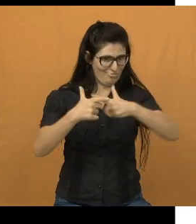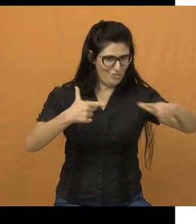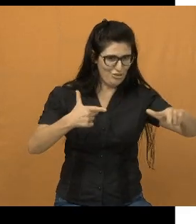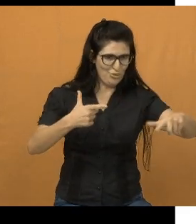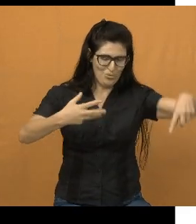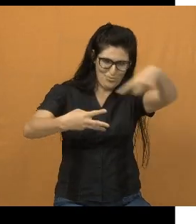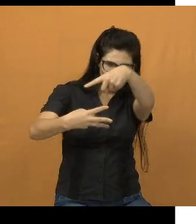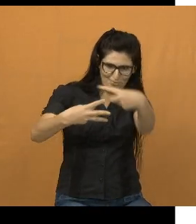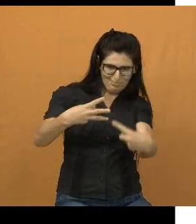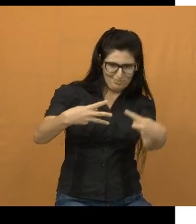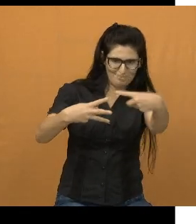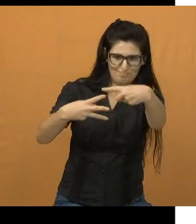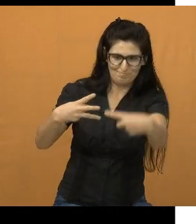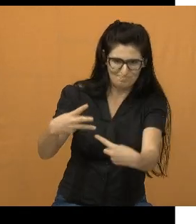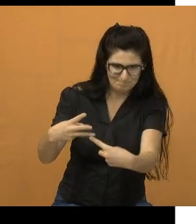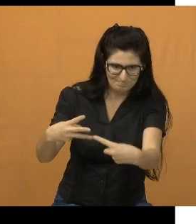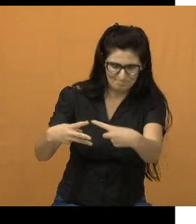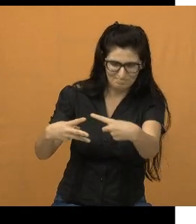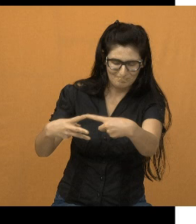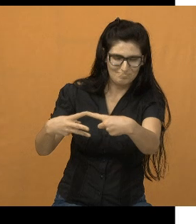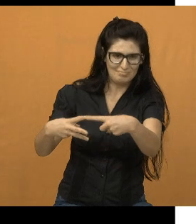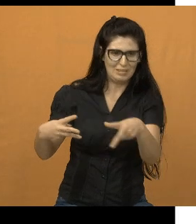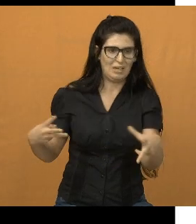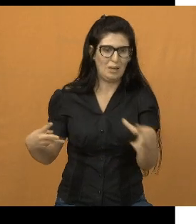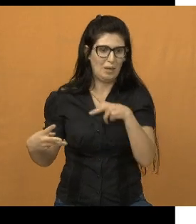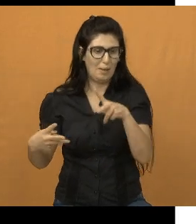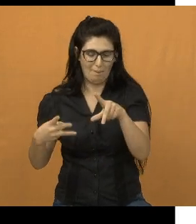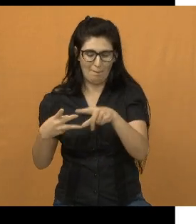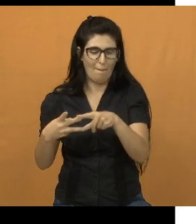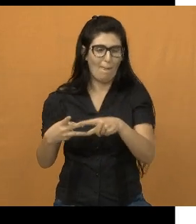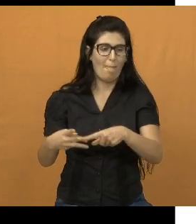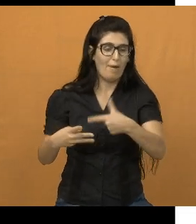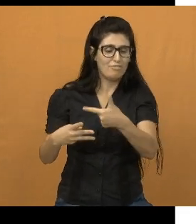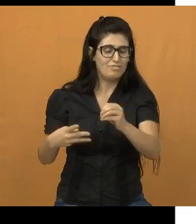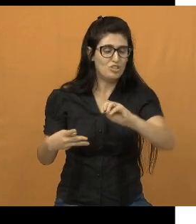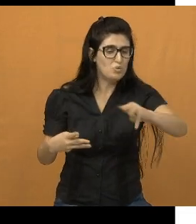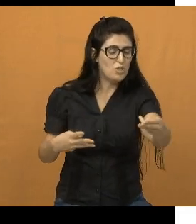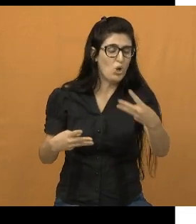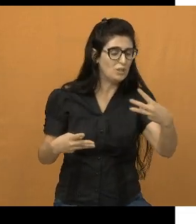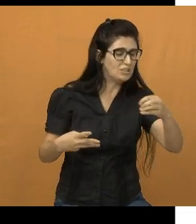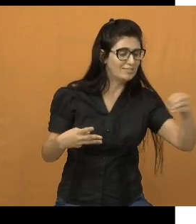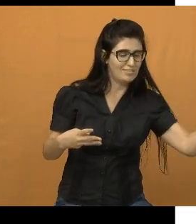partes. Pessoal e encargos sociais, 20.300.000.